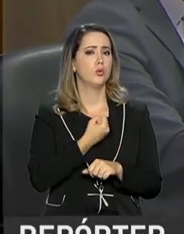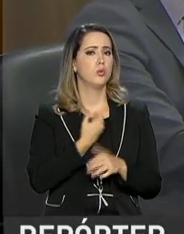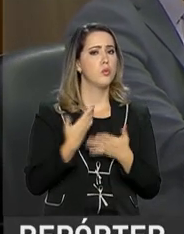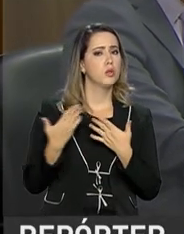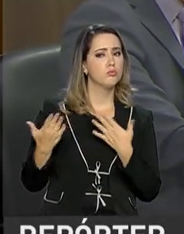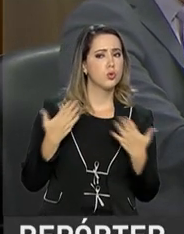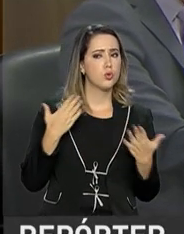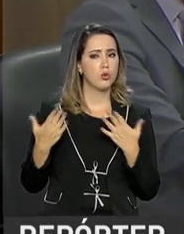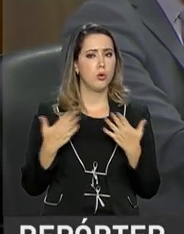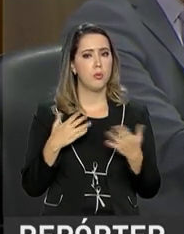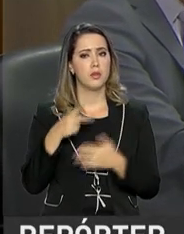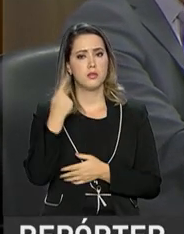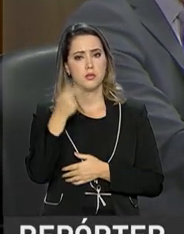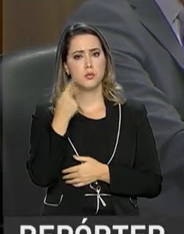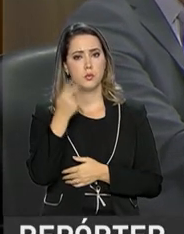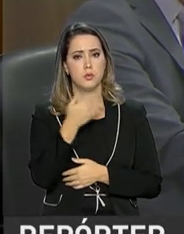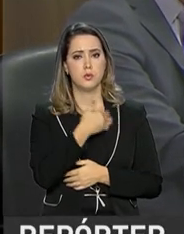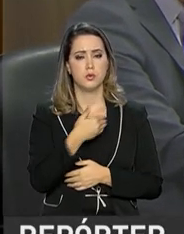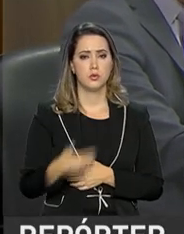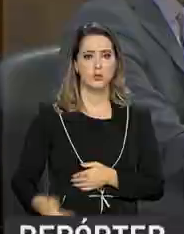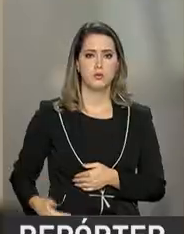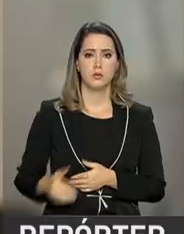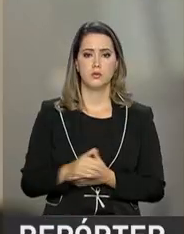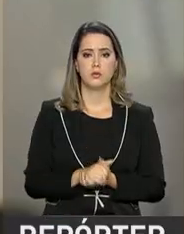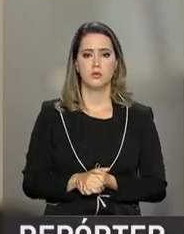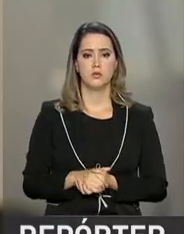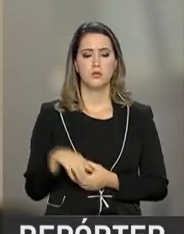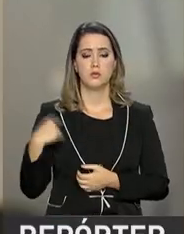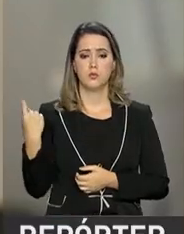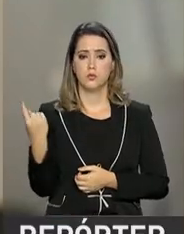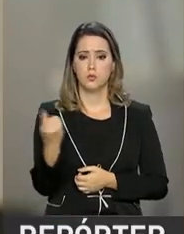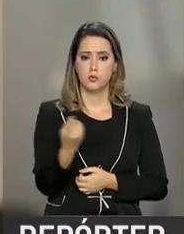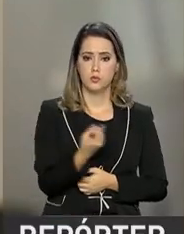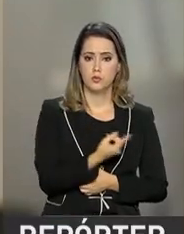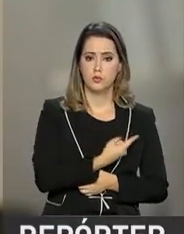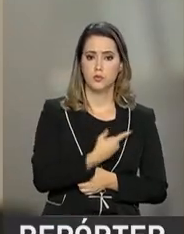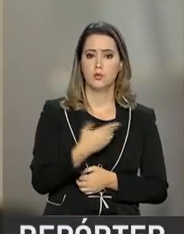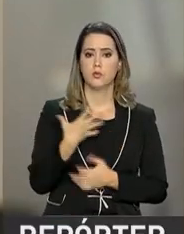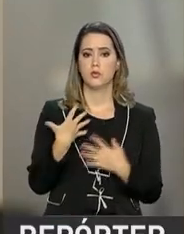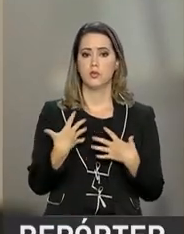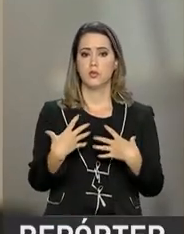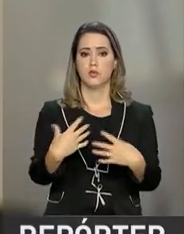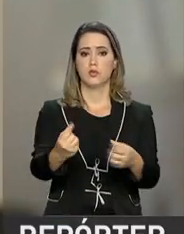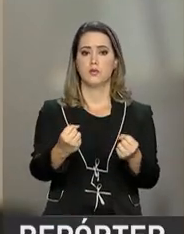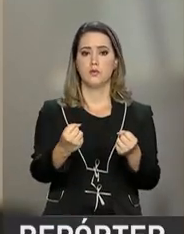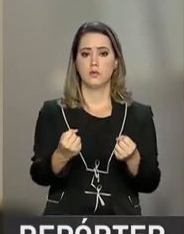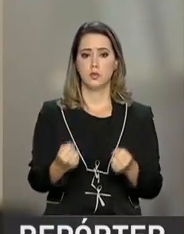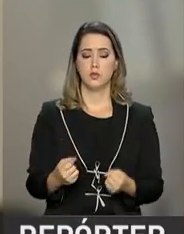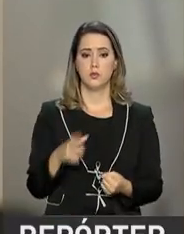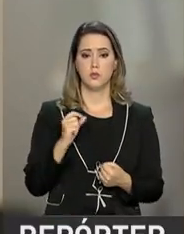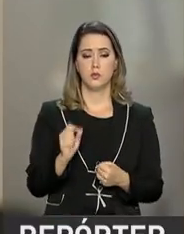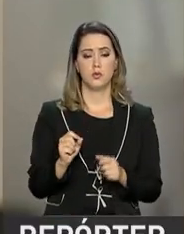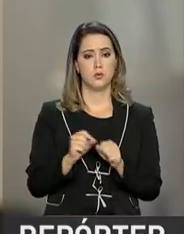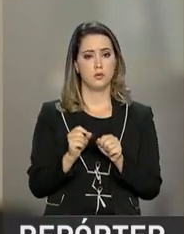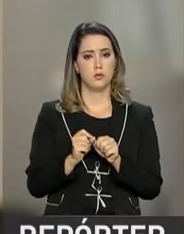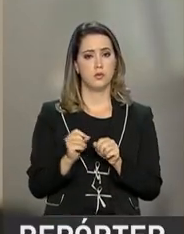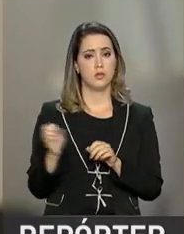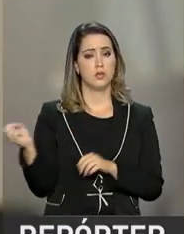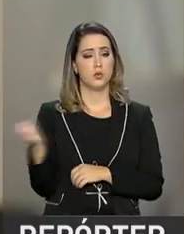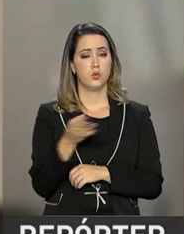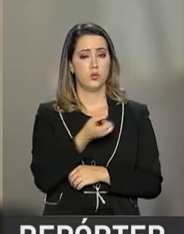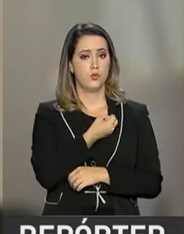parâmetro para aplicação de políticas públicas nós vamos fazer a atualização desses